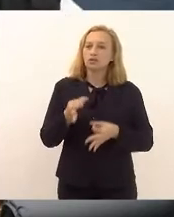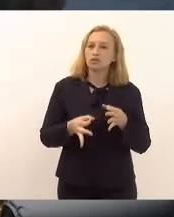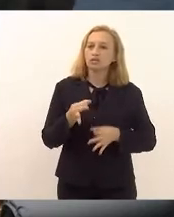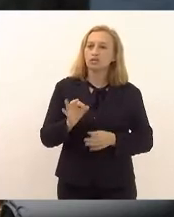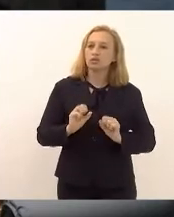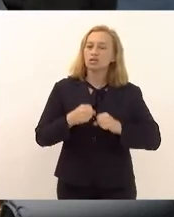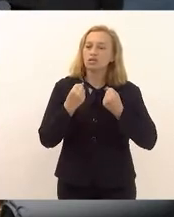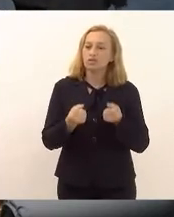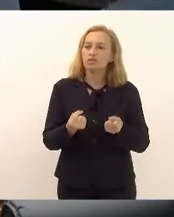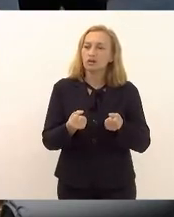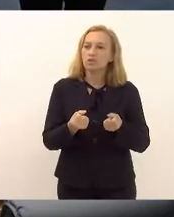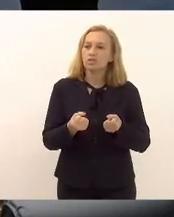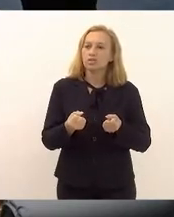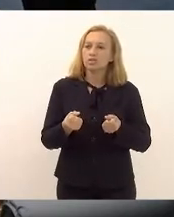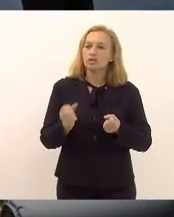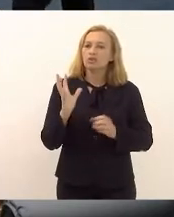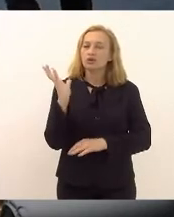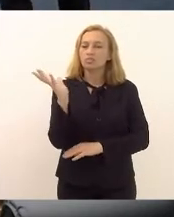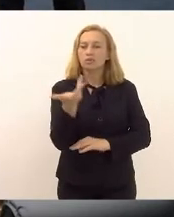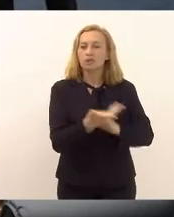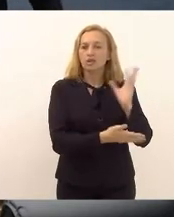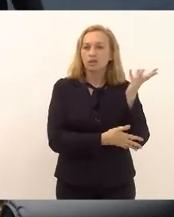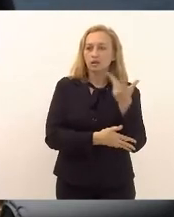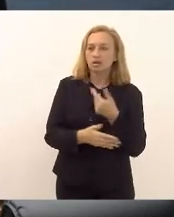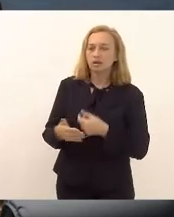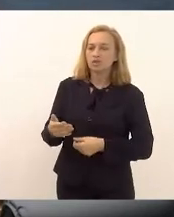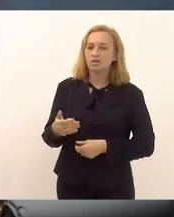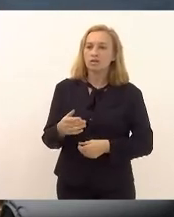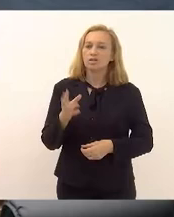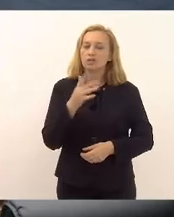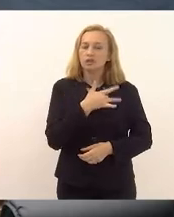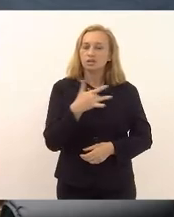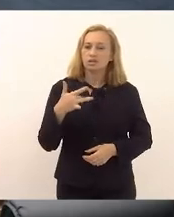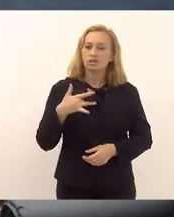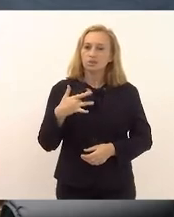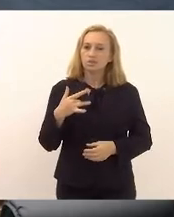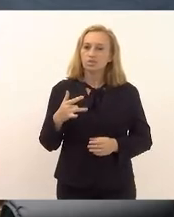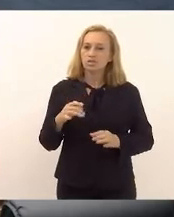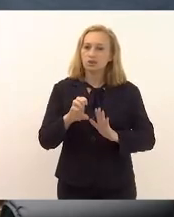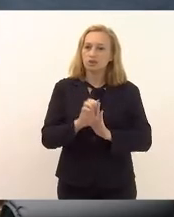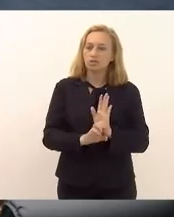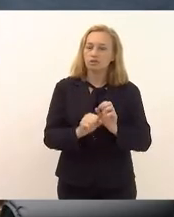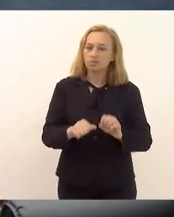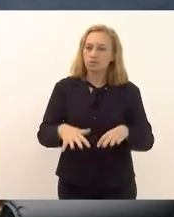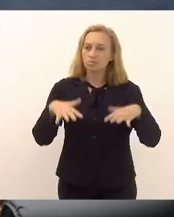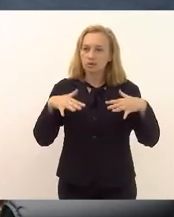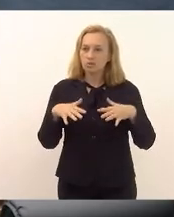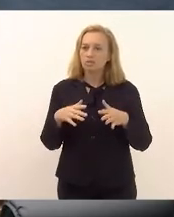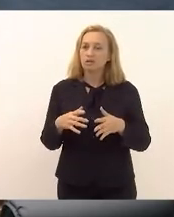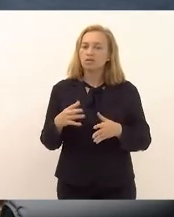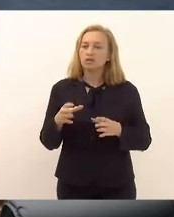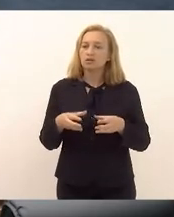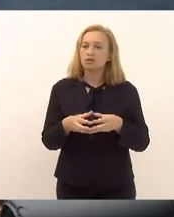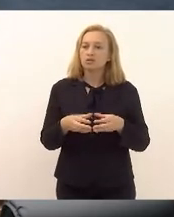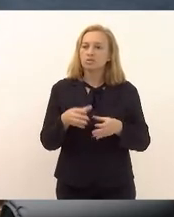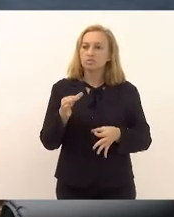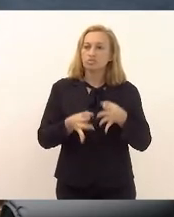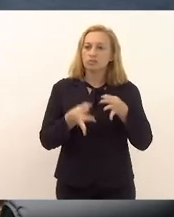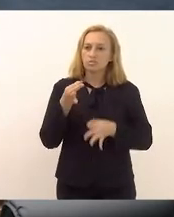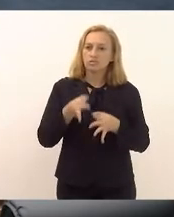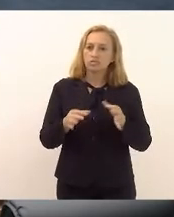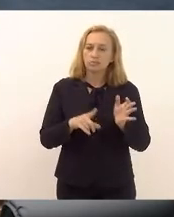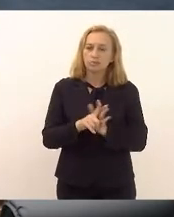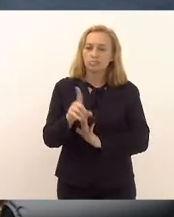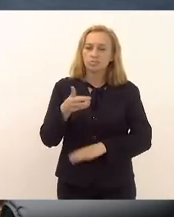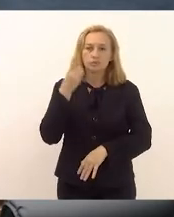Ambiente, Saneamento Ambiental, Saúde e de Orçamento às emendas de plenário. Para emitir parecer pela Comissão de Constituição e Justiça, deputado